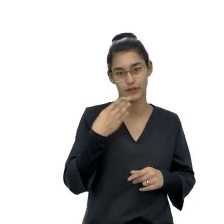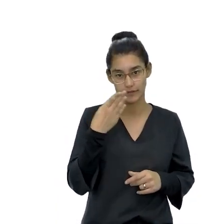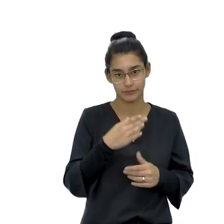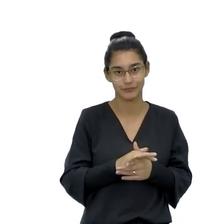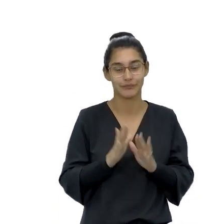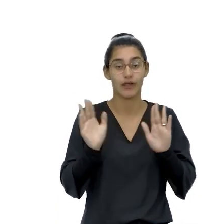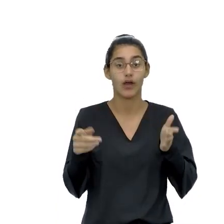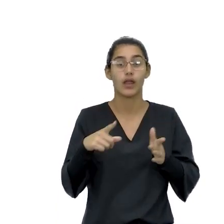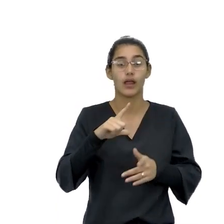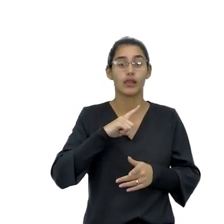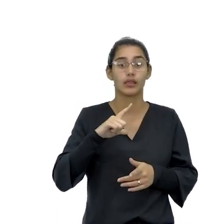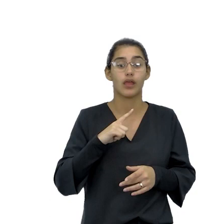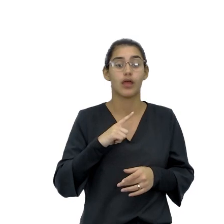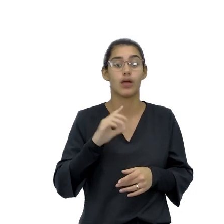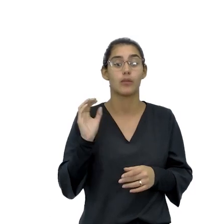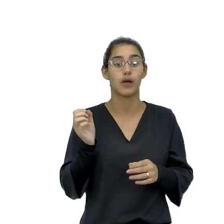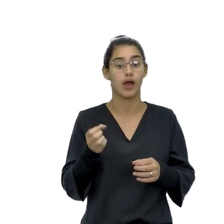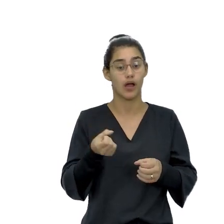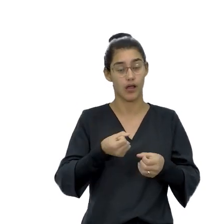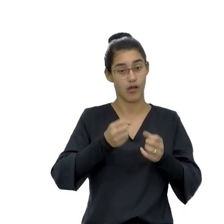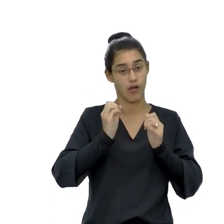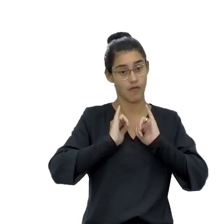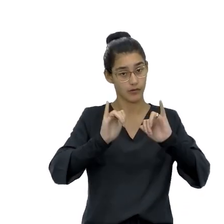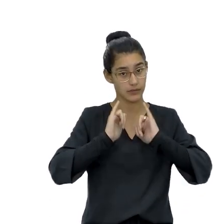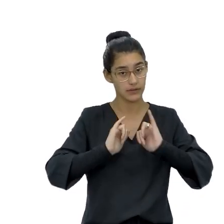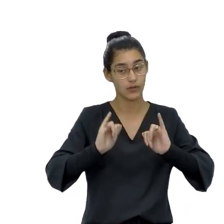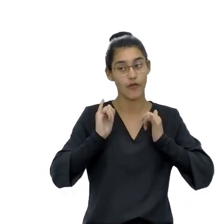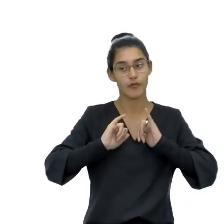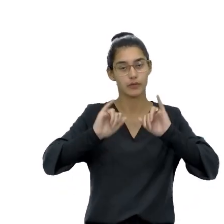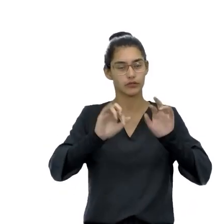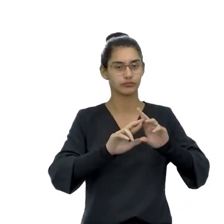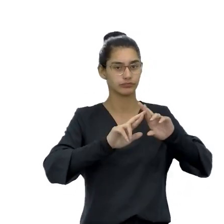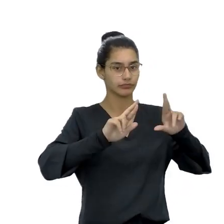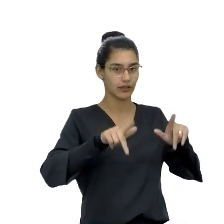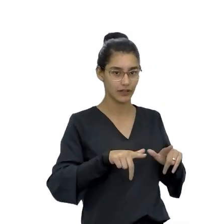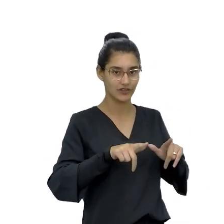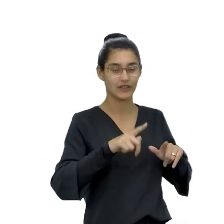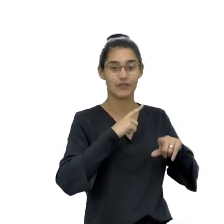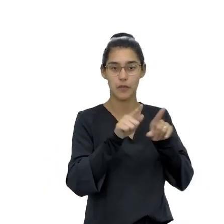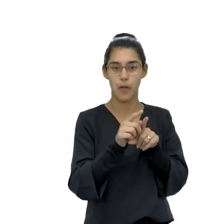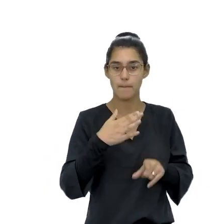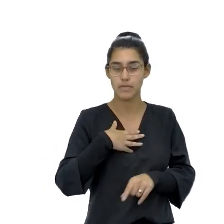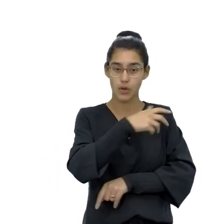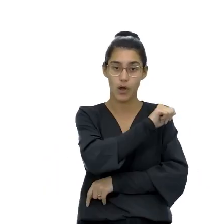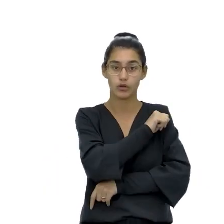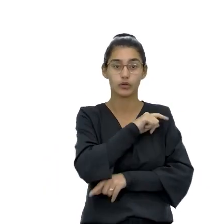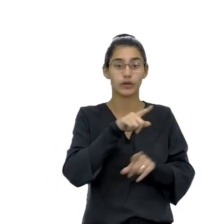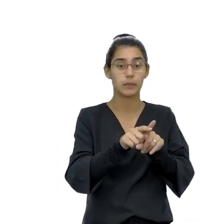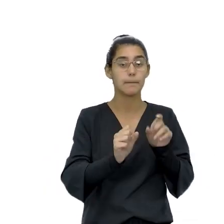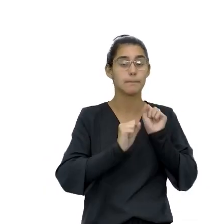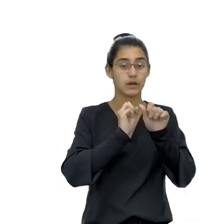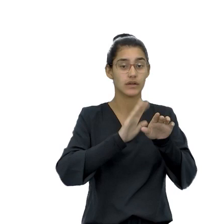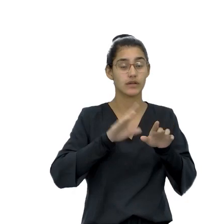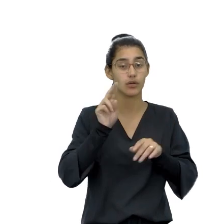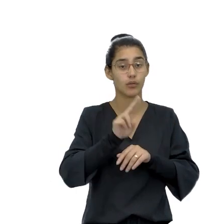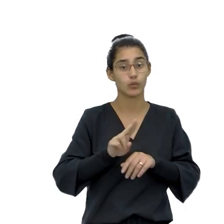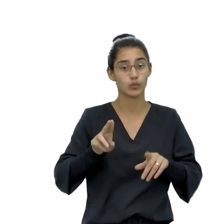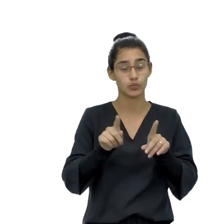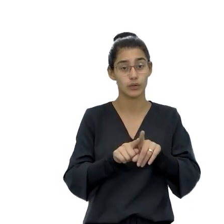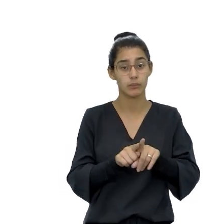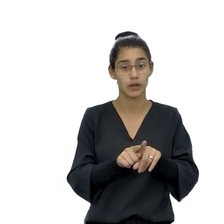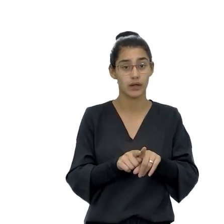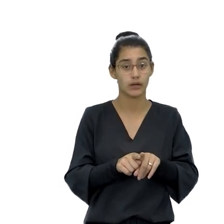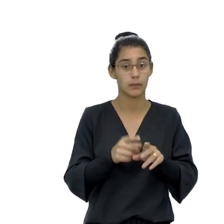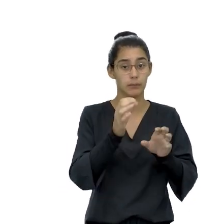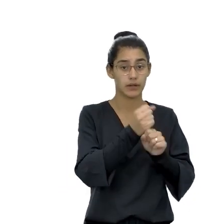Então, agora eu tenho uma informação e outra informação é tirada para que meu aluno, então, possa fazer uso da